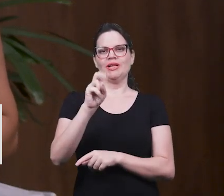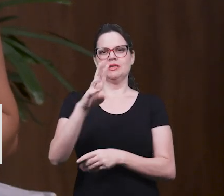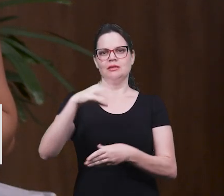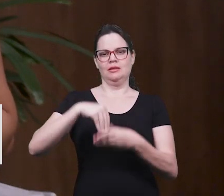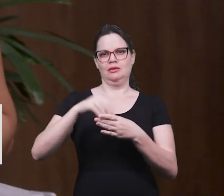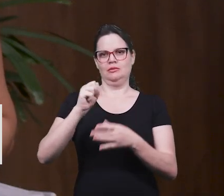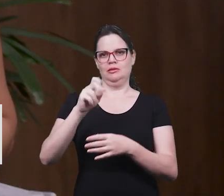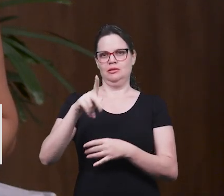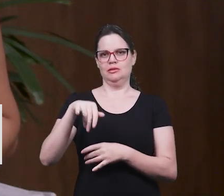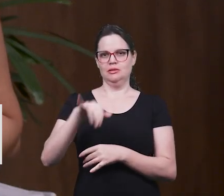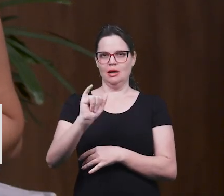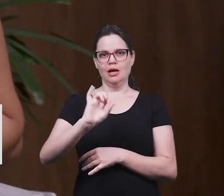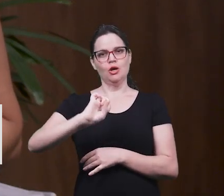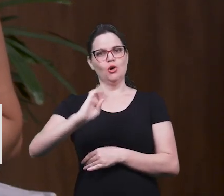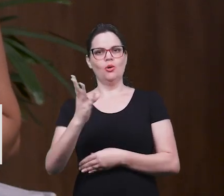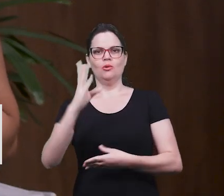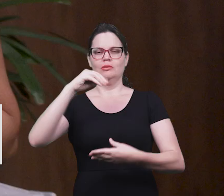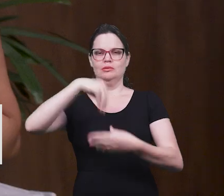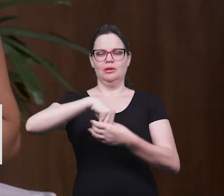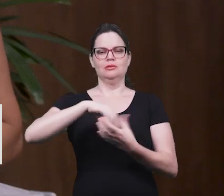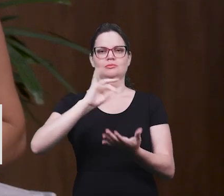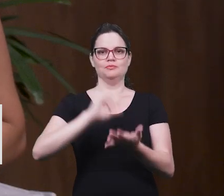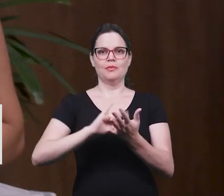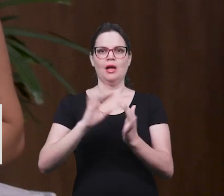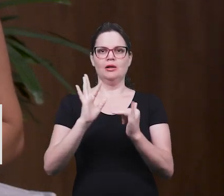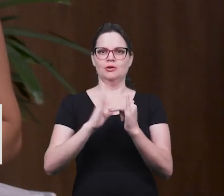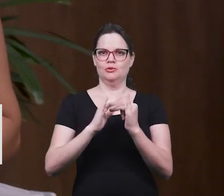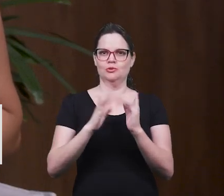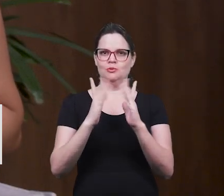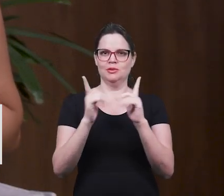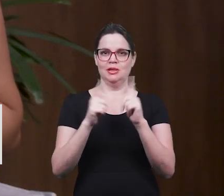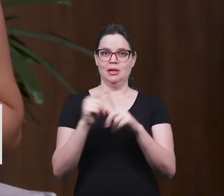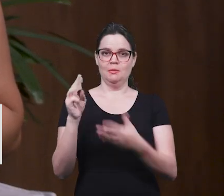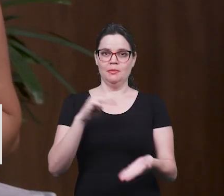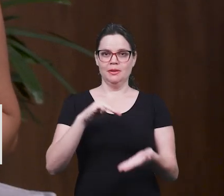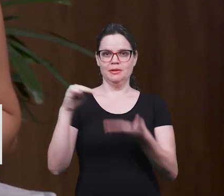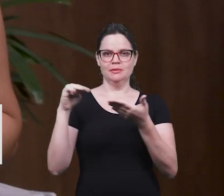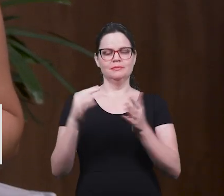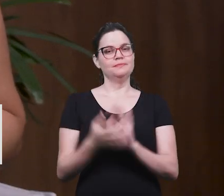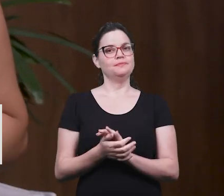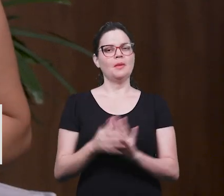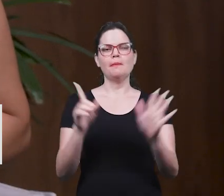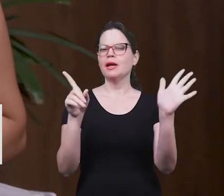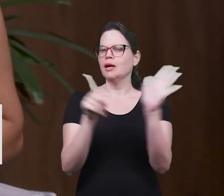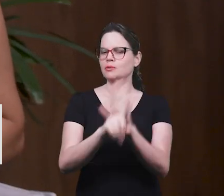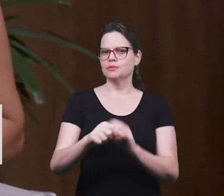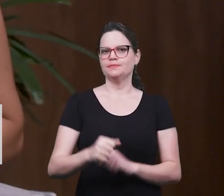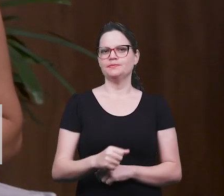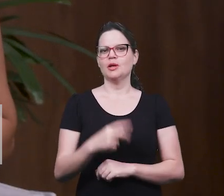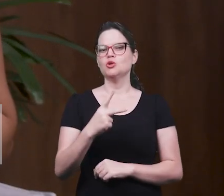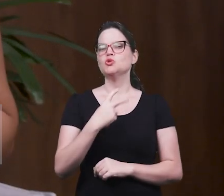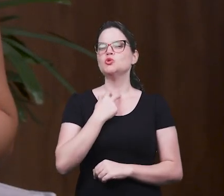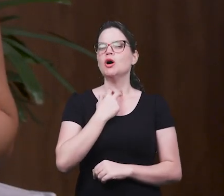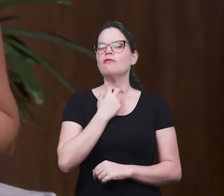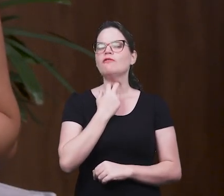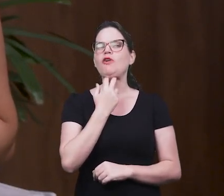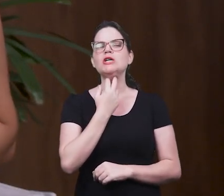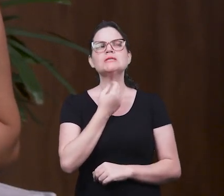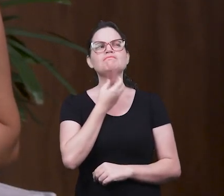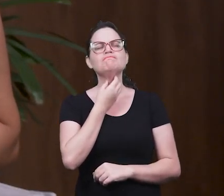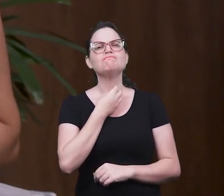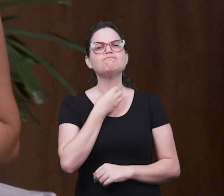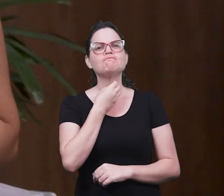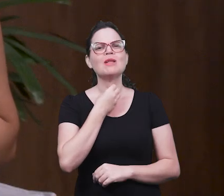Livre e no canal oficial da Igreja Cristã Maranata no YouTube. Como anda a sua voz? Você sofre com a